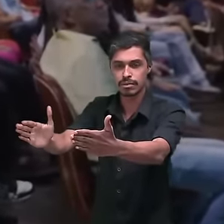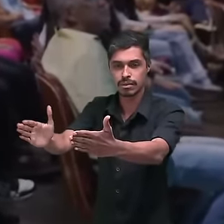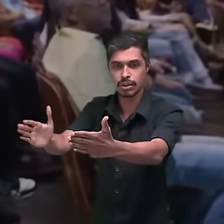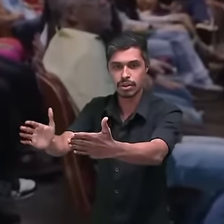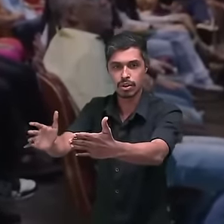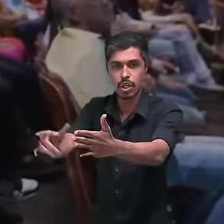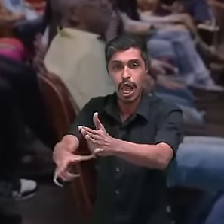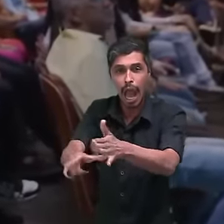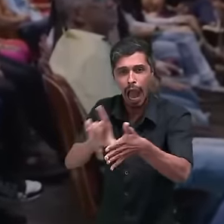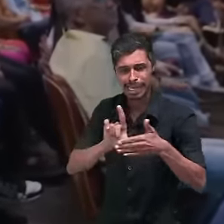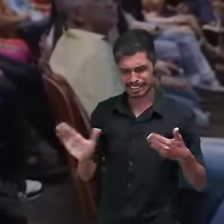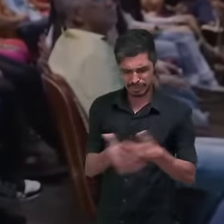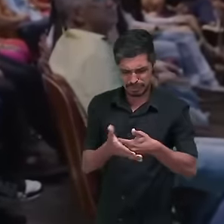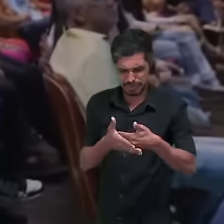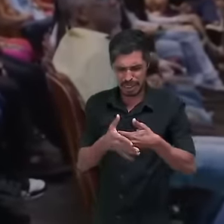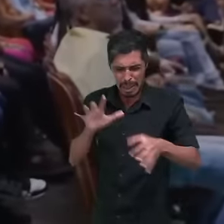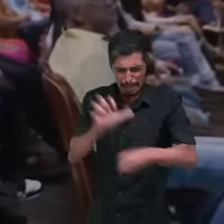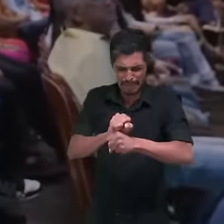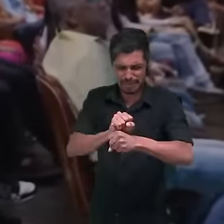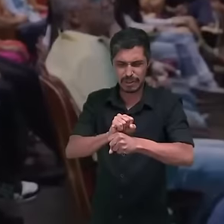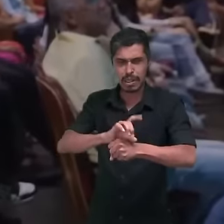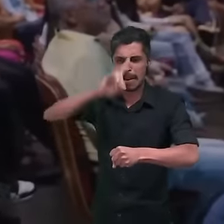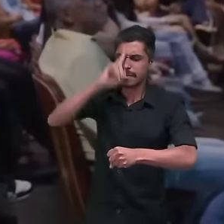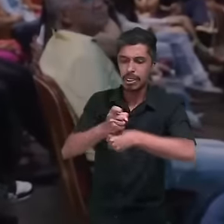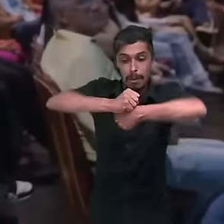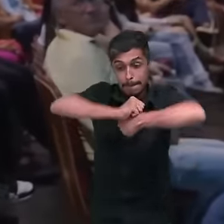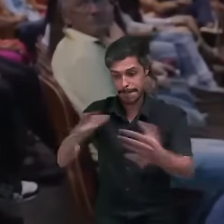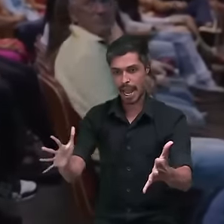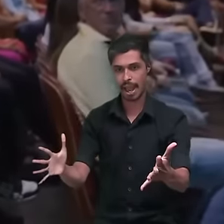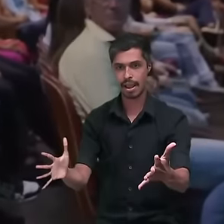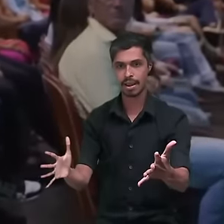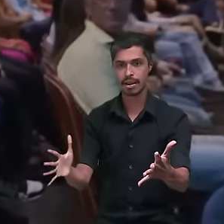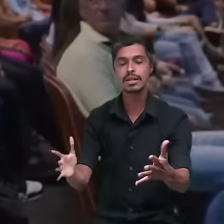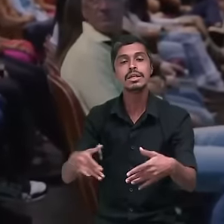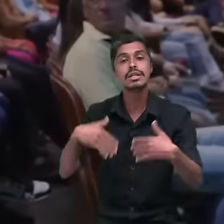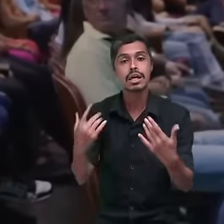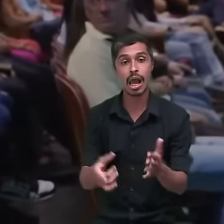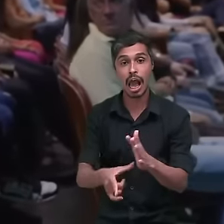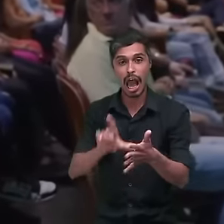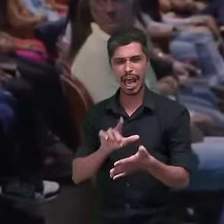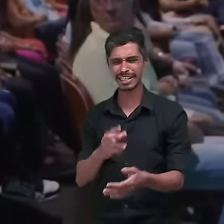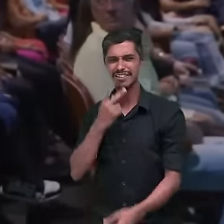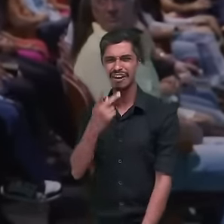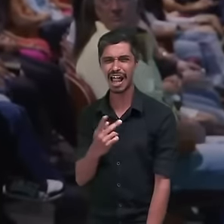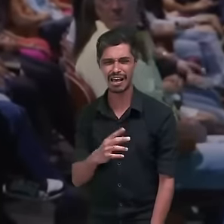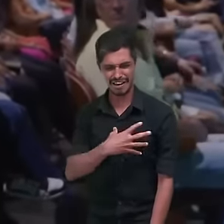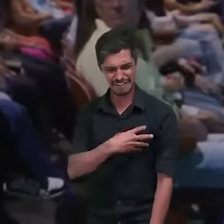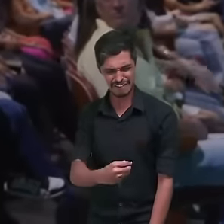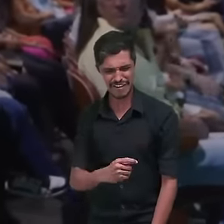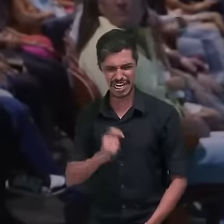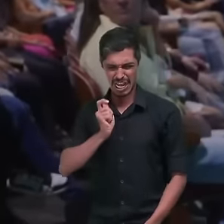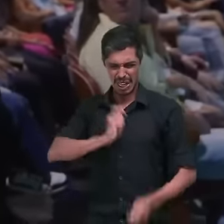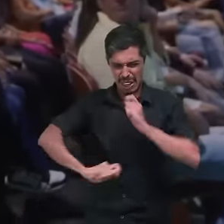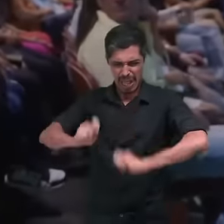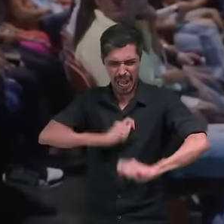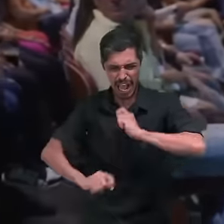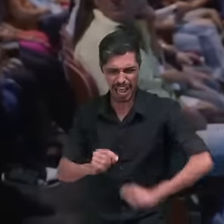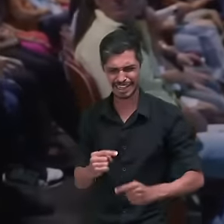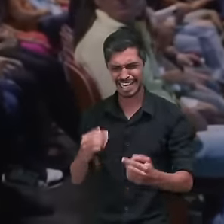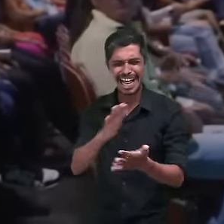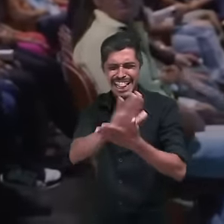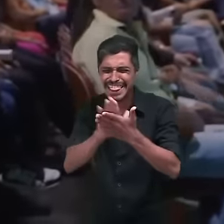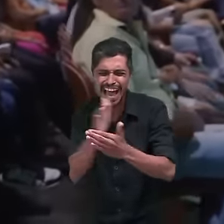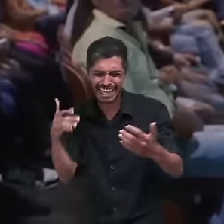resultou, agora vai resultar. Mesmo que para muitos você era a filha rebelde, a que não ia dar certo, a que não encaixava em